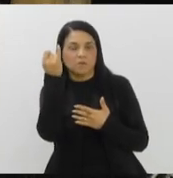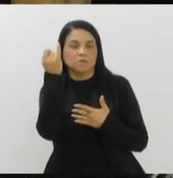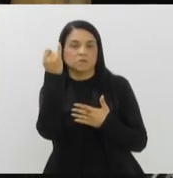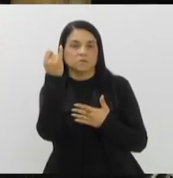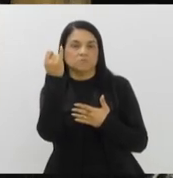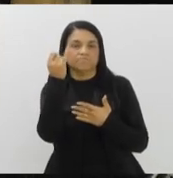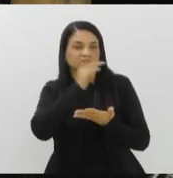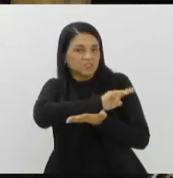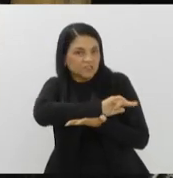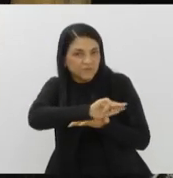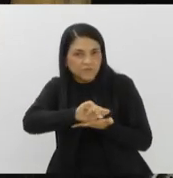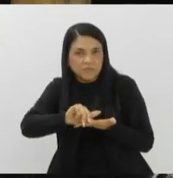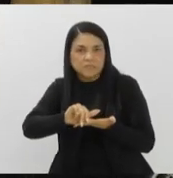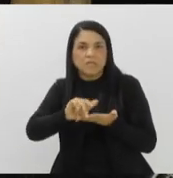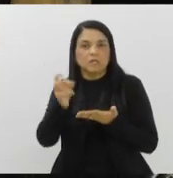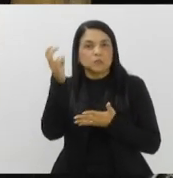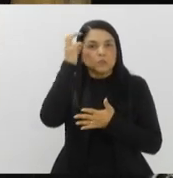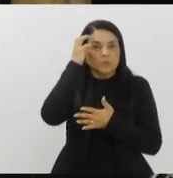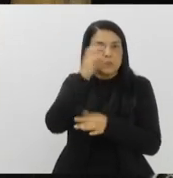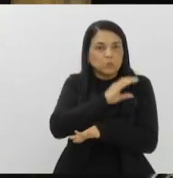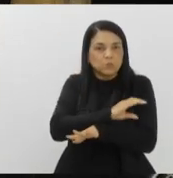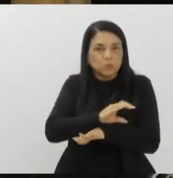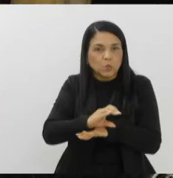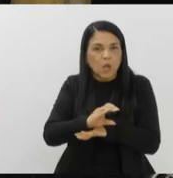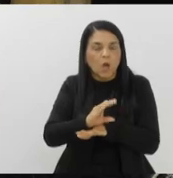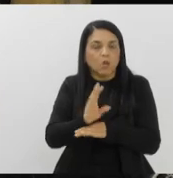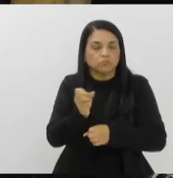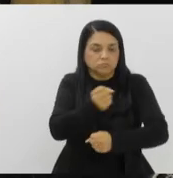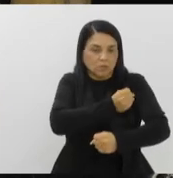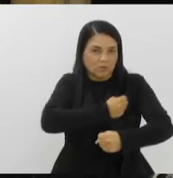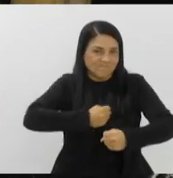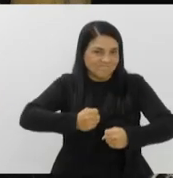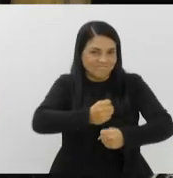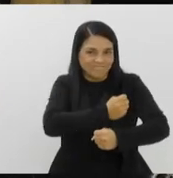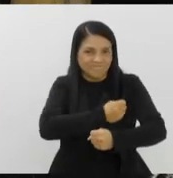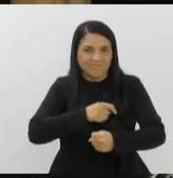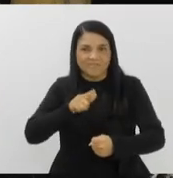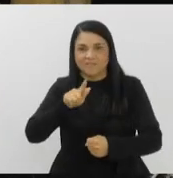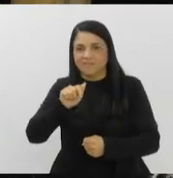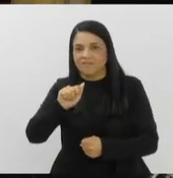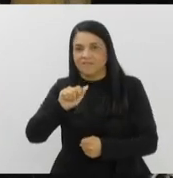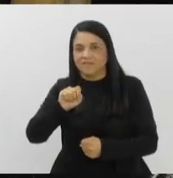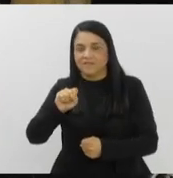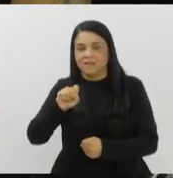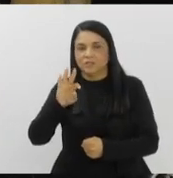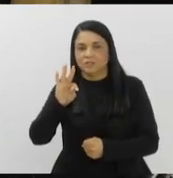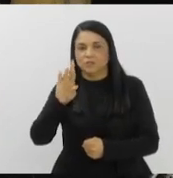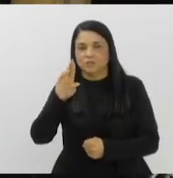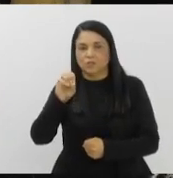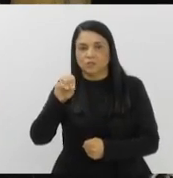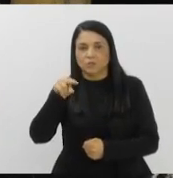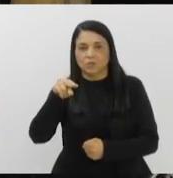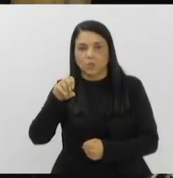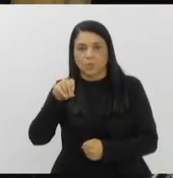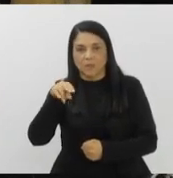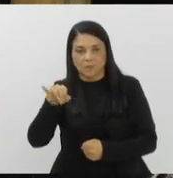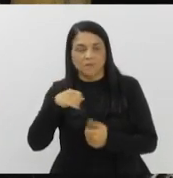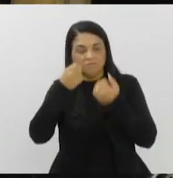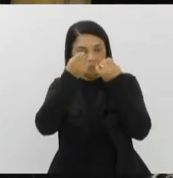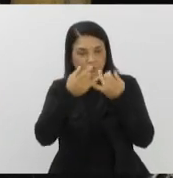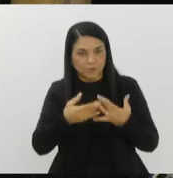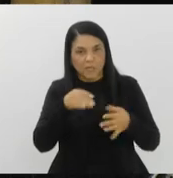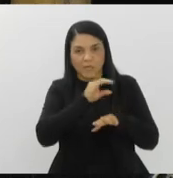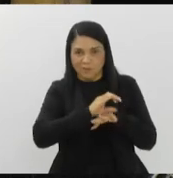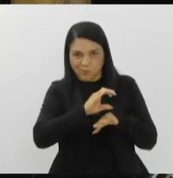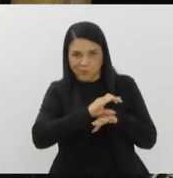da diversidade cultural na gastronomia que nosso povo tem. Nós vamos trazer isso à tona. É bom estar com um